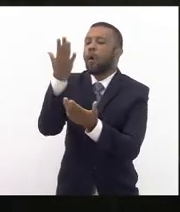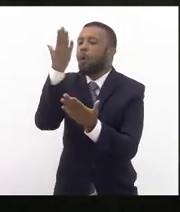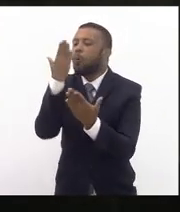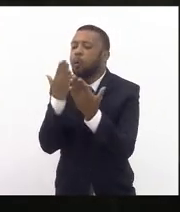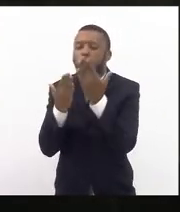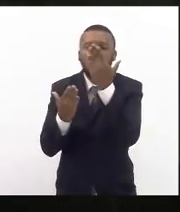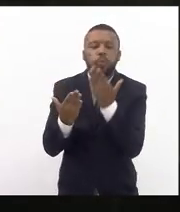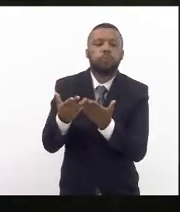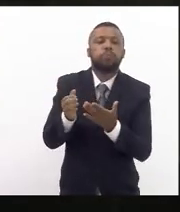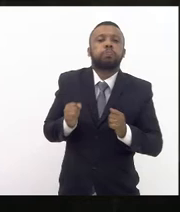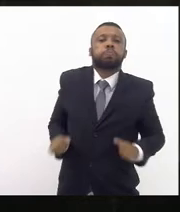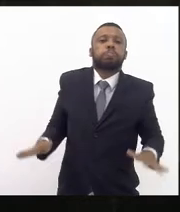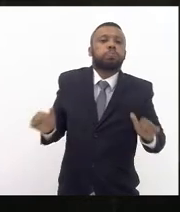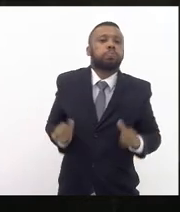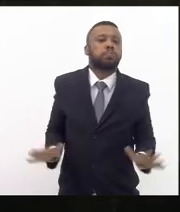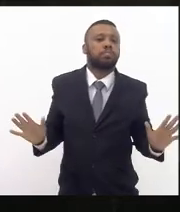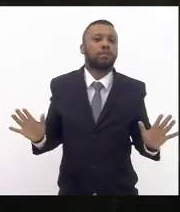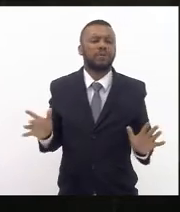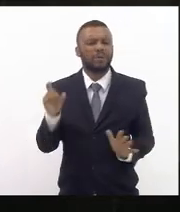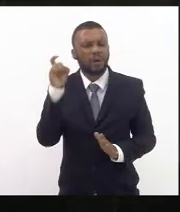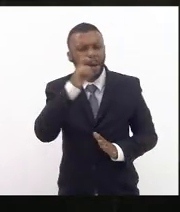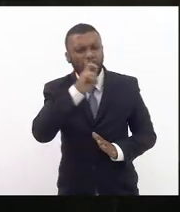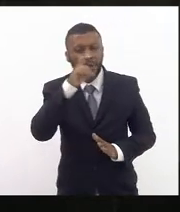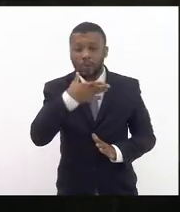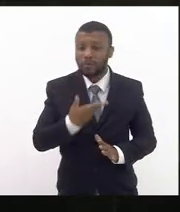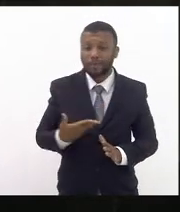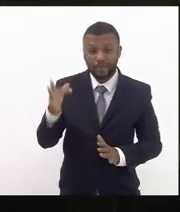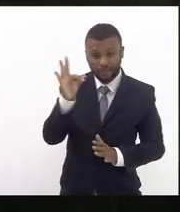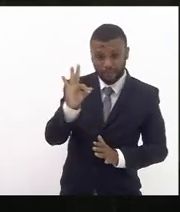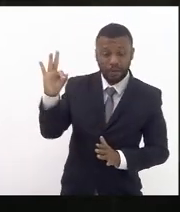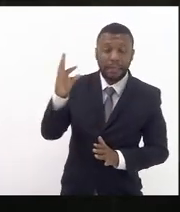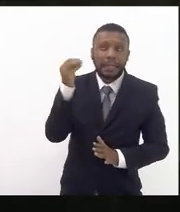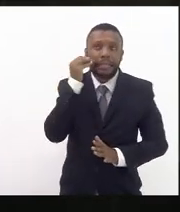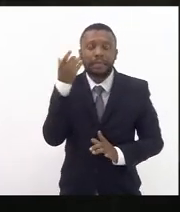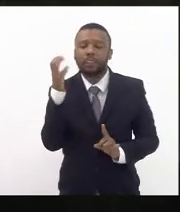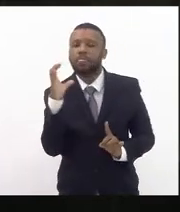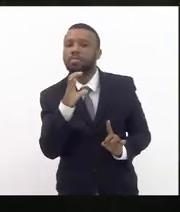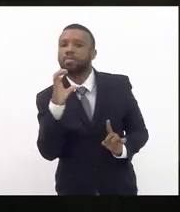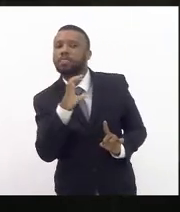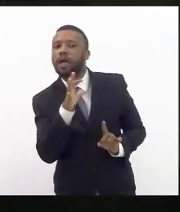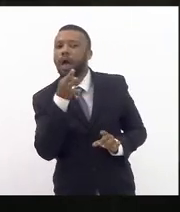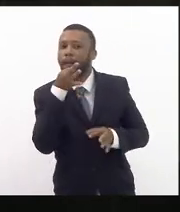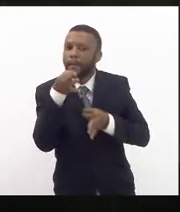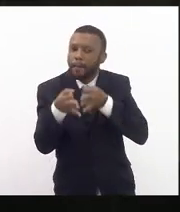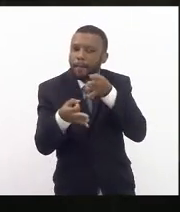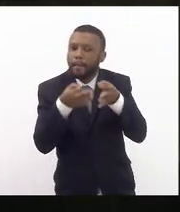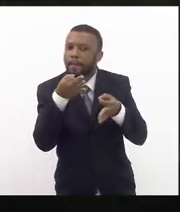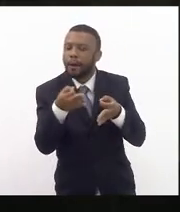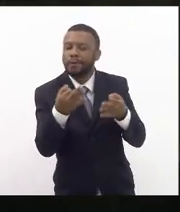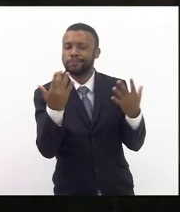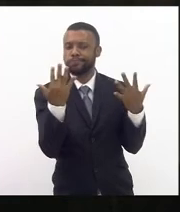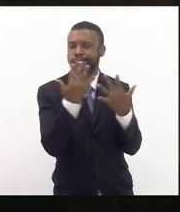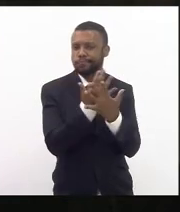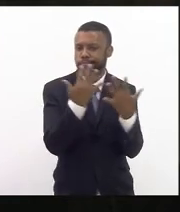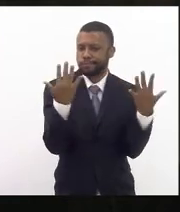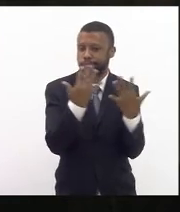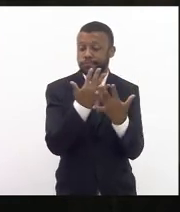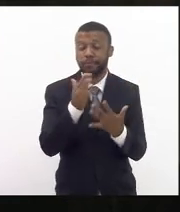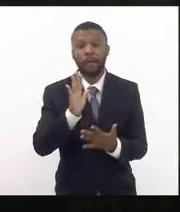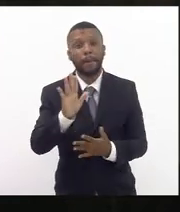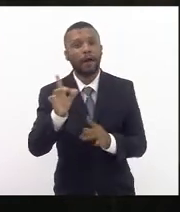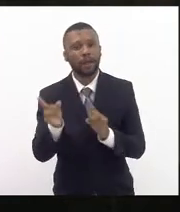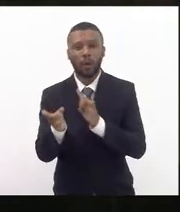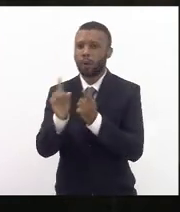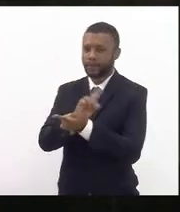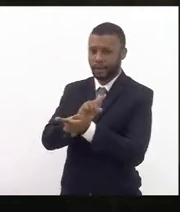grande mentira que o governo federal tenta colocar nos seus argumentos, mas pelo contrário.